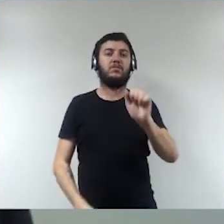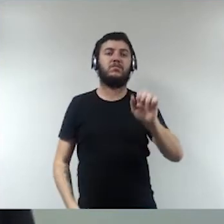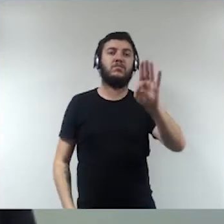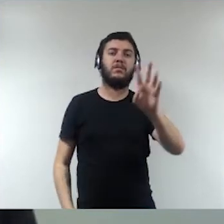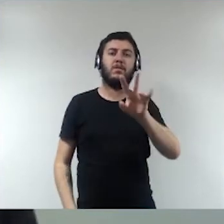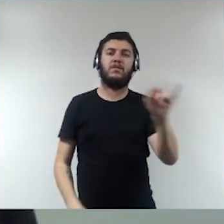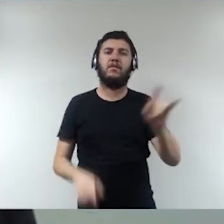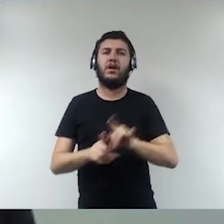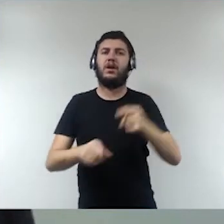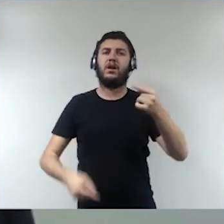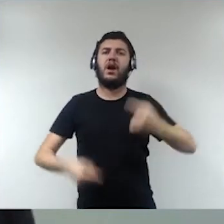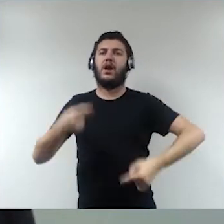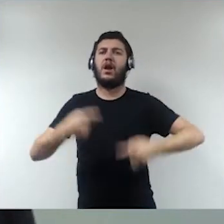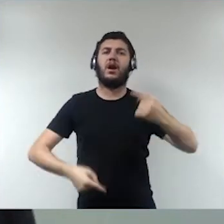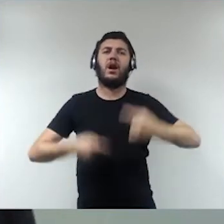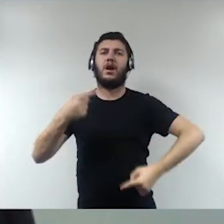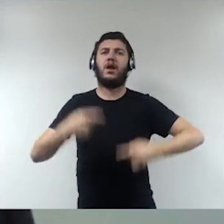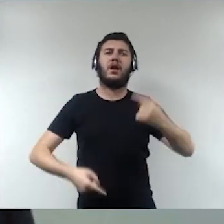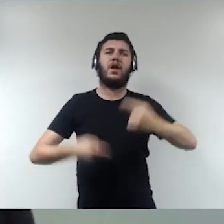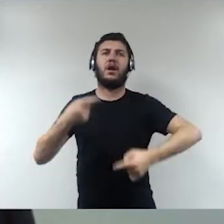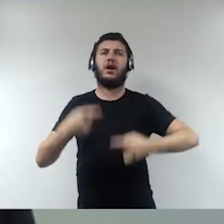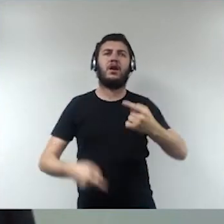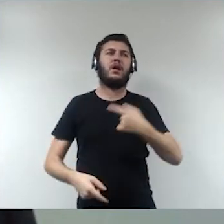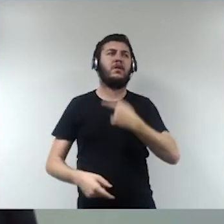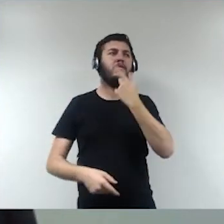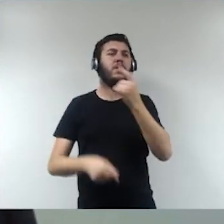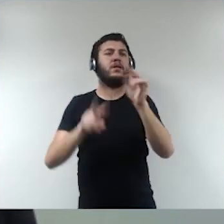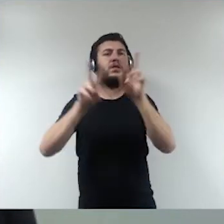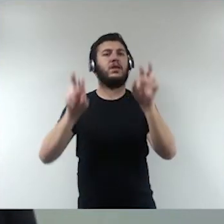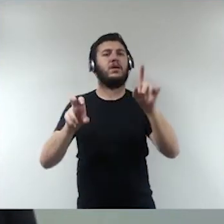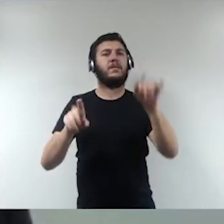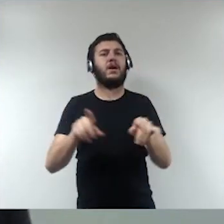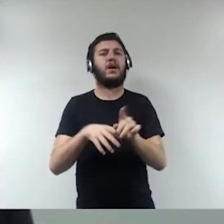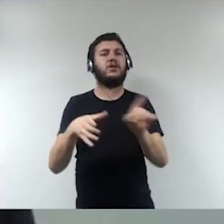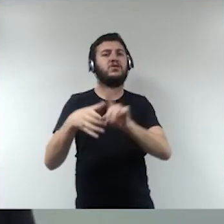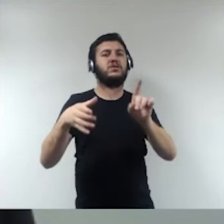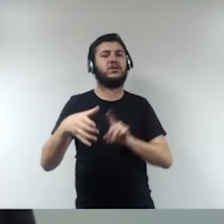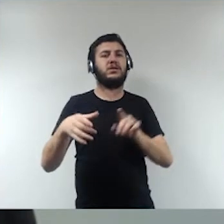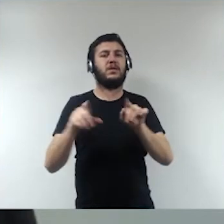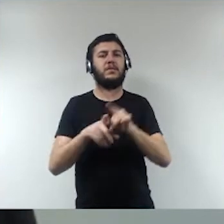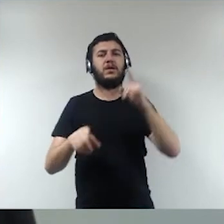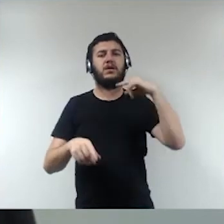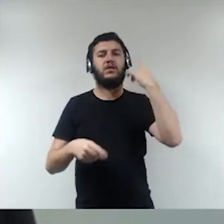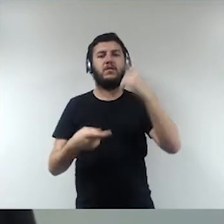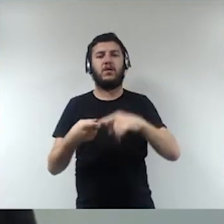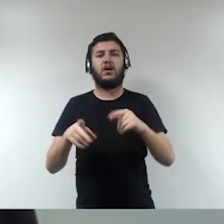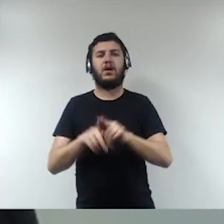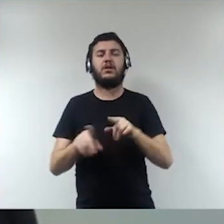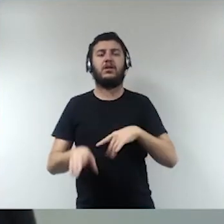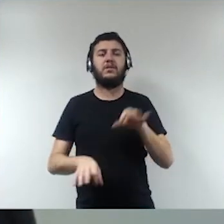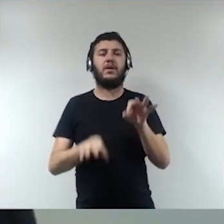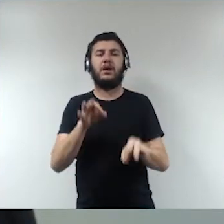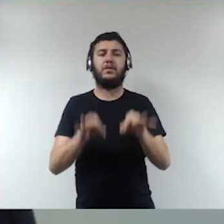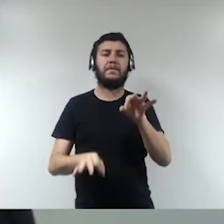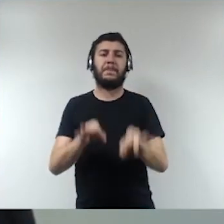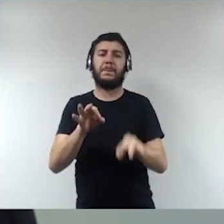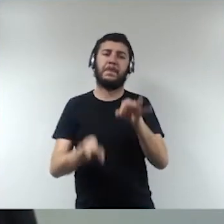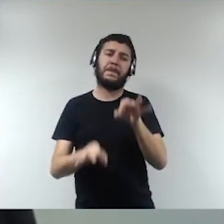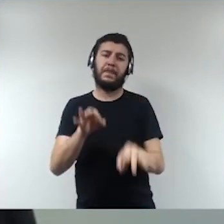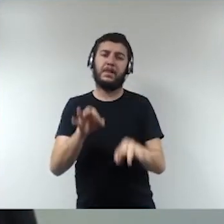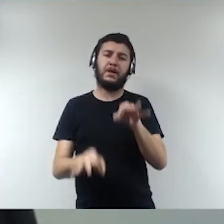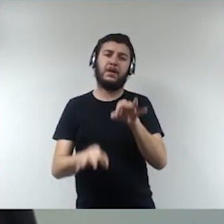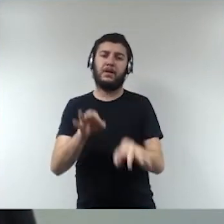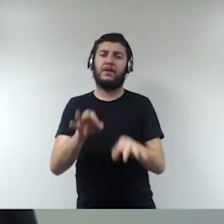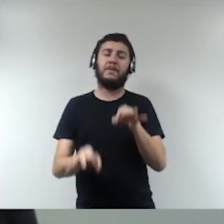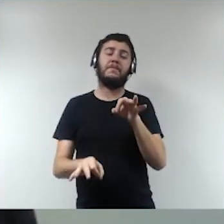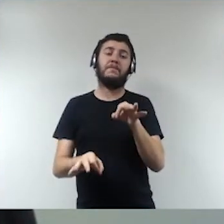isso, que diz respeito ao distanciamento do advogado com o magistrado. Tivemos agora, salvo engano,